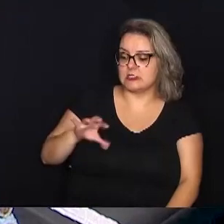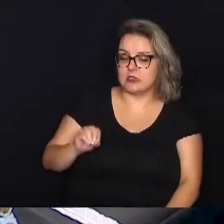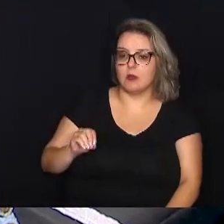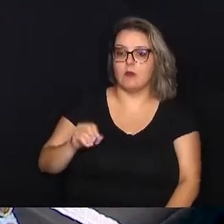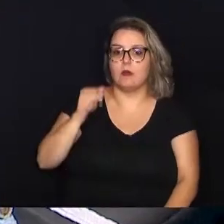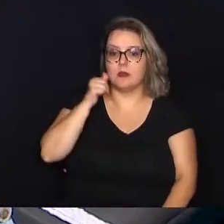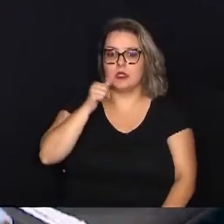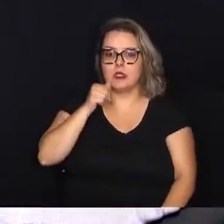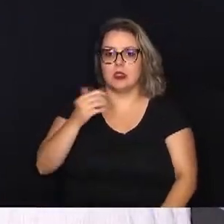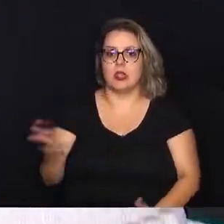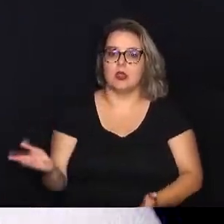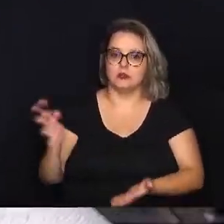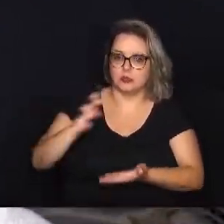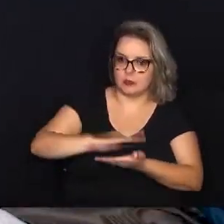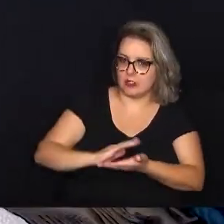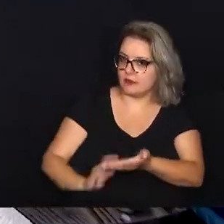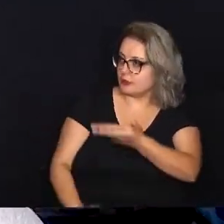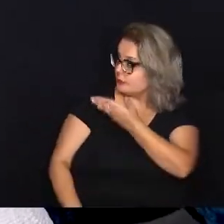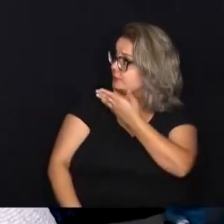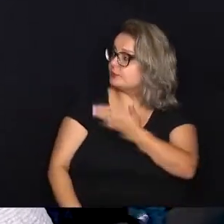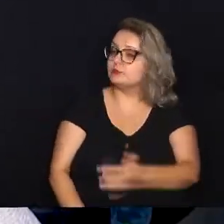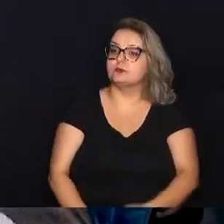dobrável.